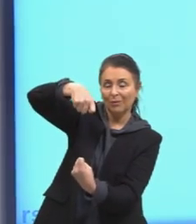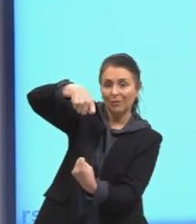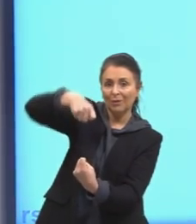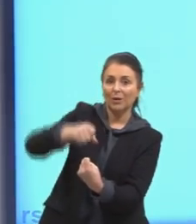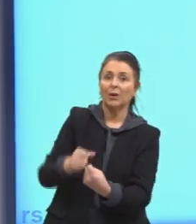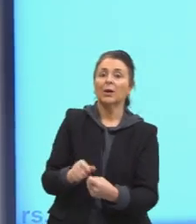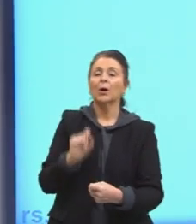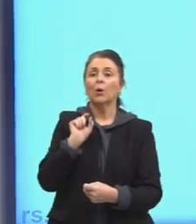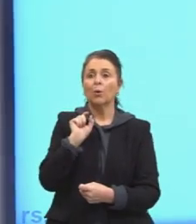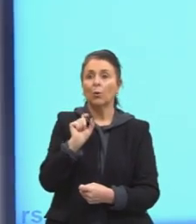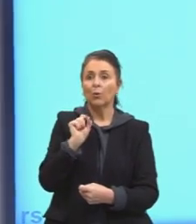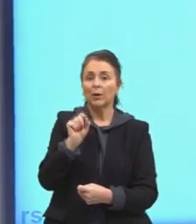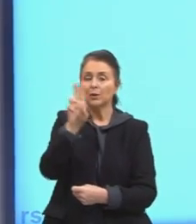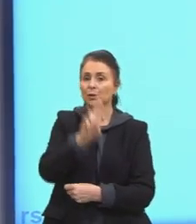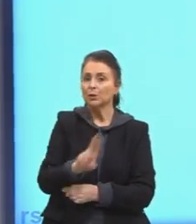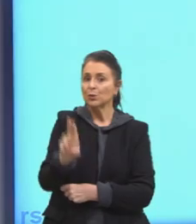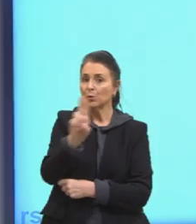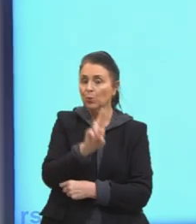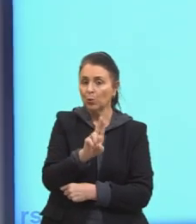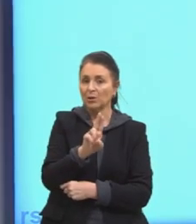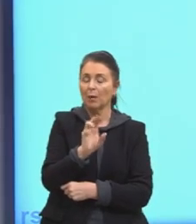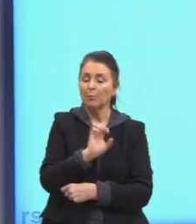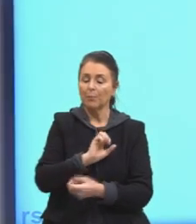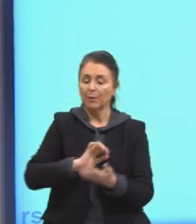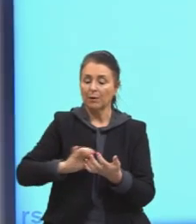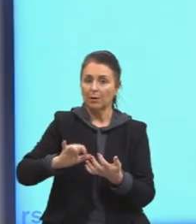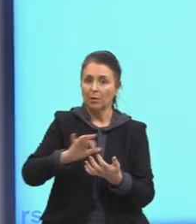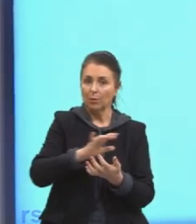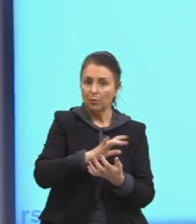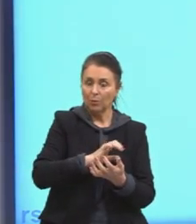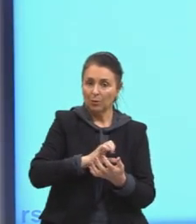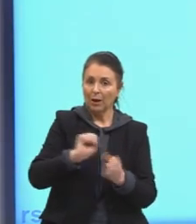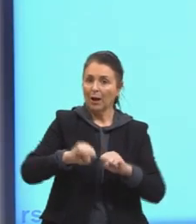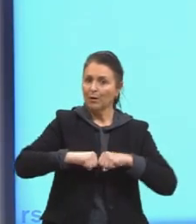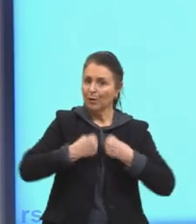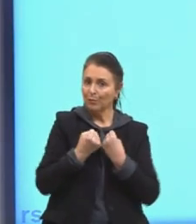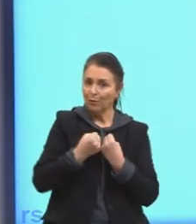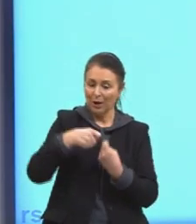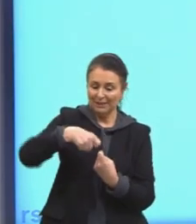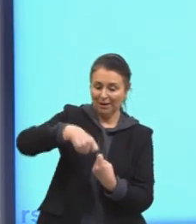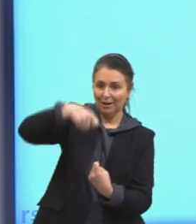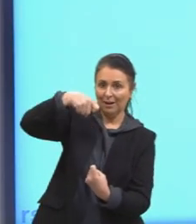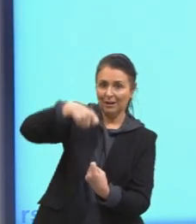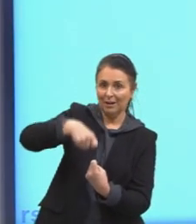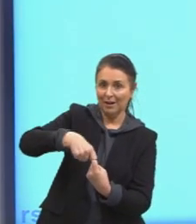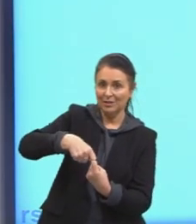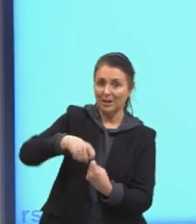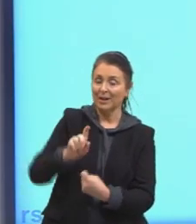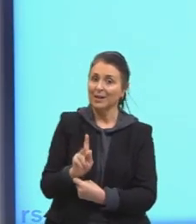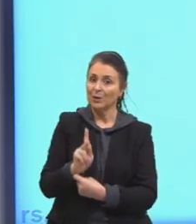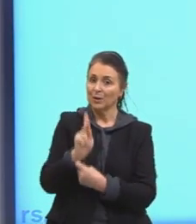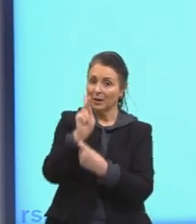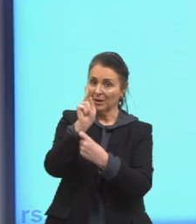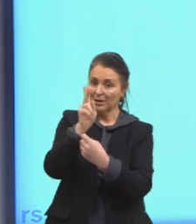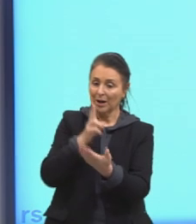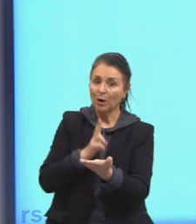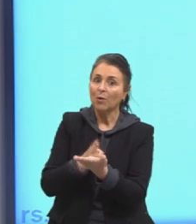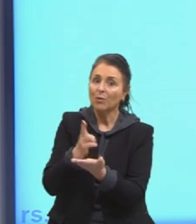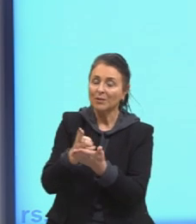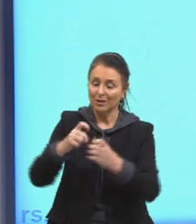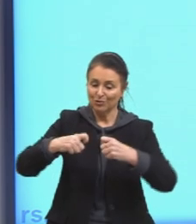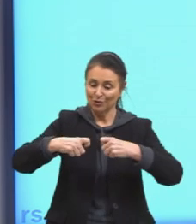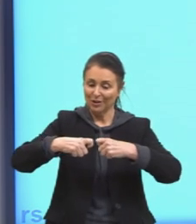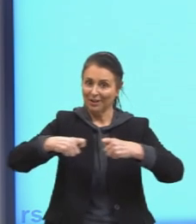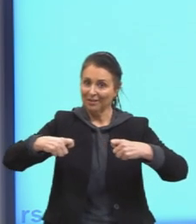e a gente usa né para calcular a força elástica essa relação aqui ca que a constante elástica